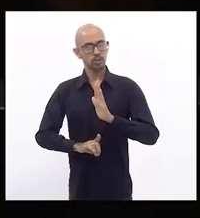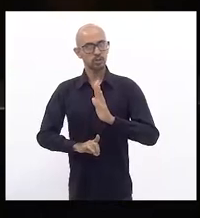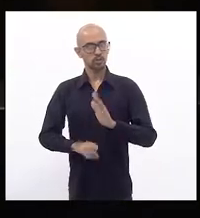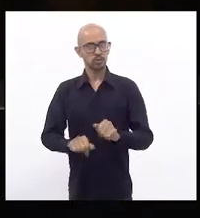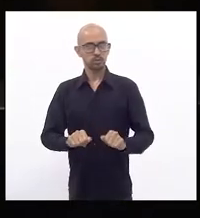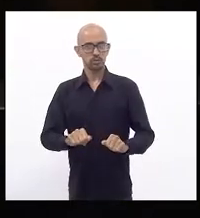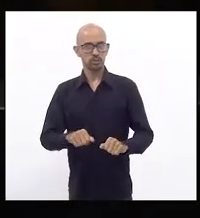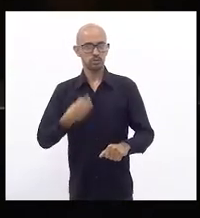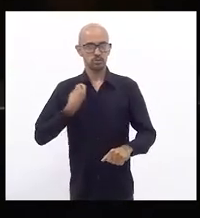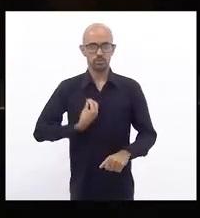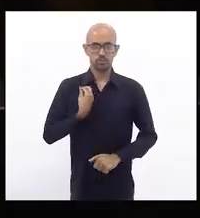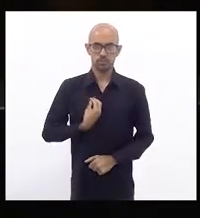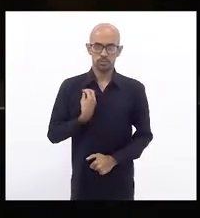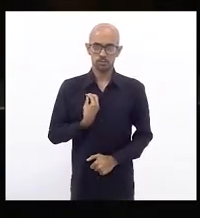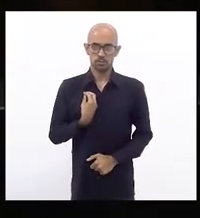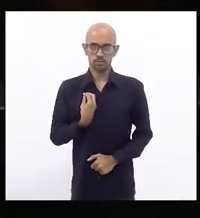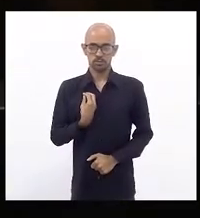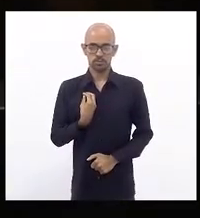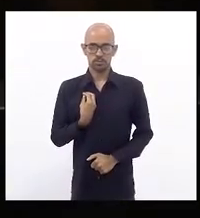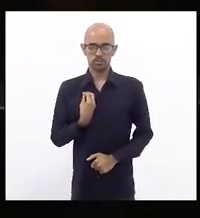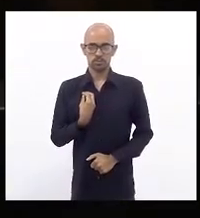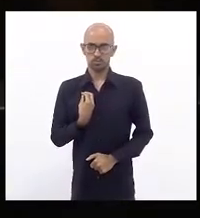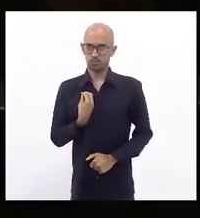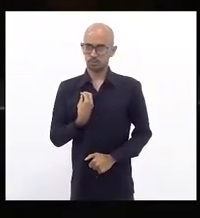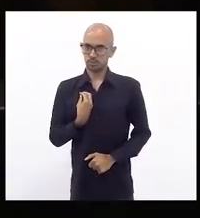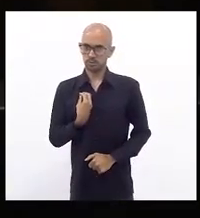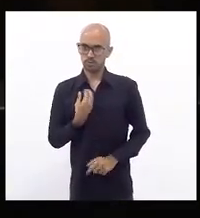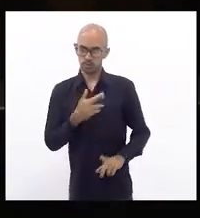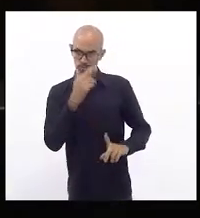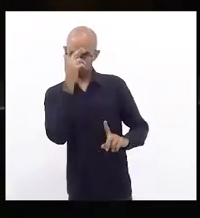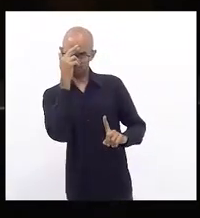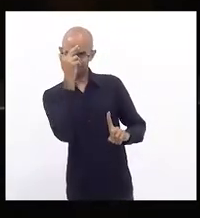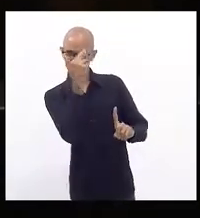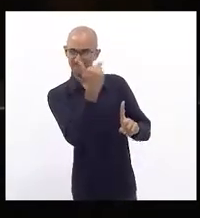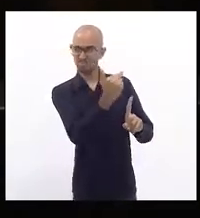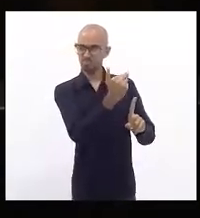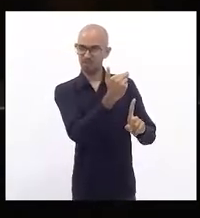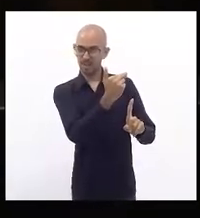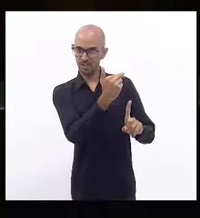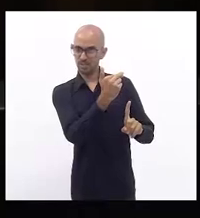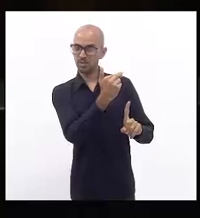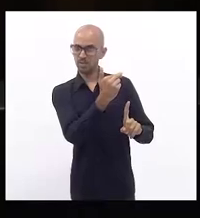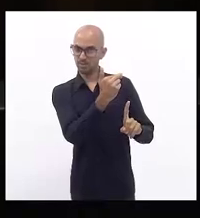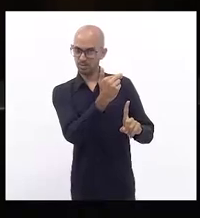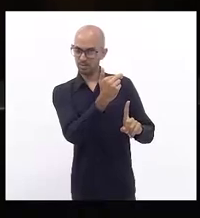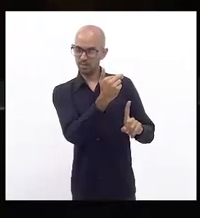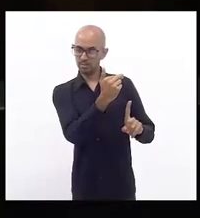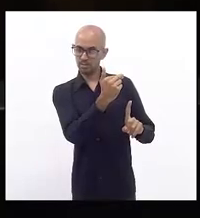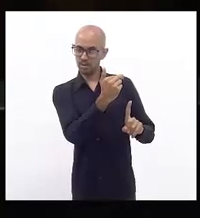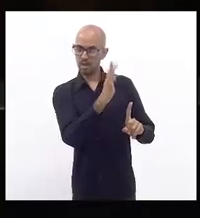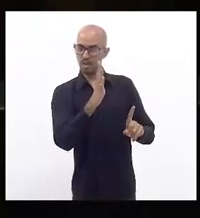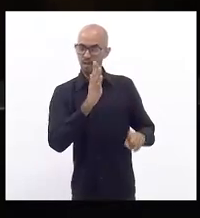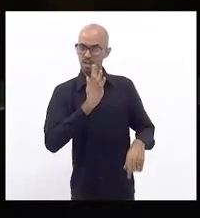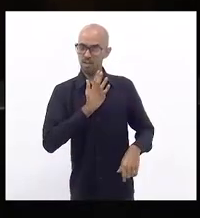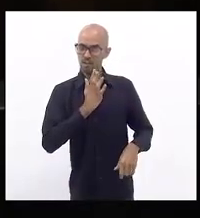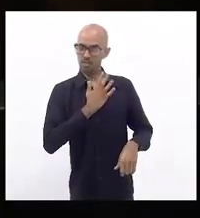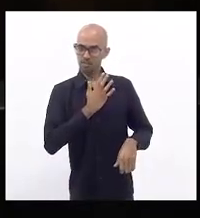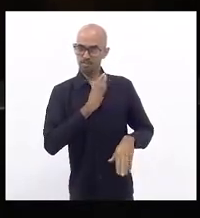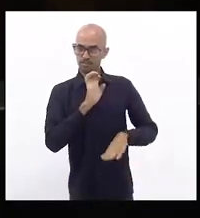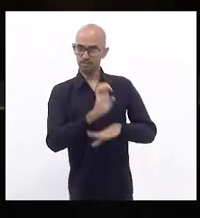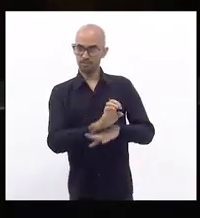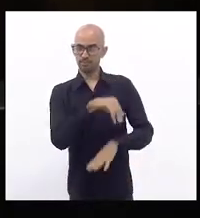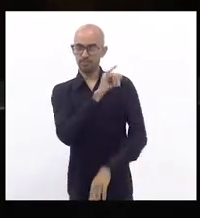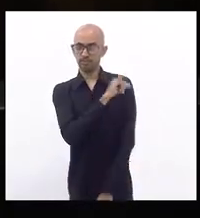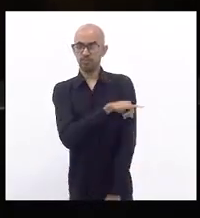digna. O trabalhador, ele tem que ser respeitado. A riqueza do Estado do Rio de